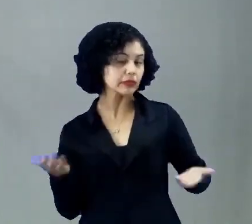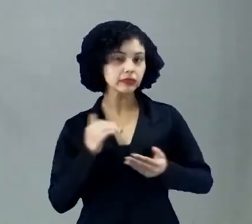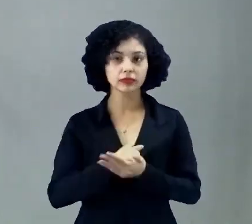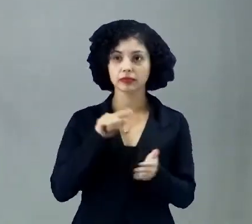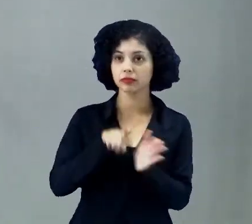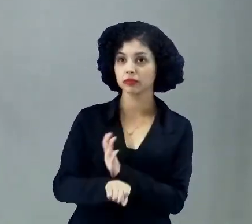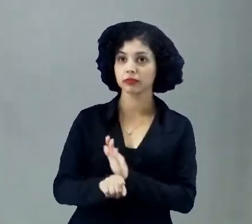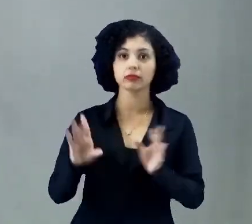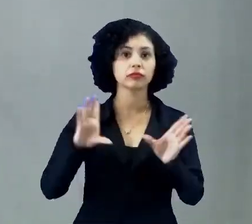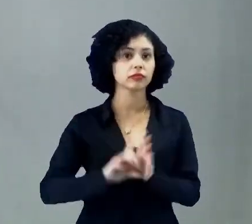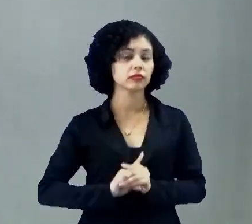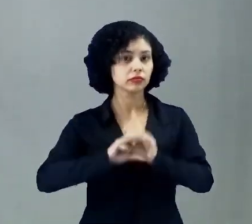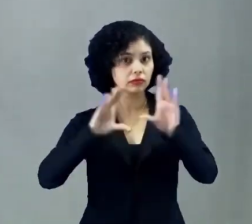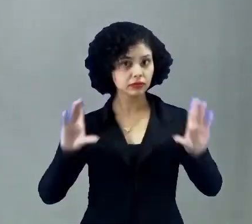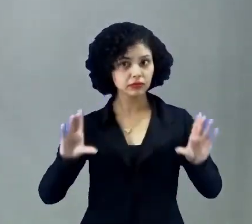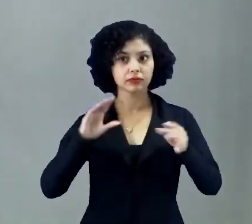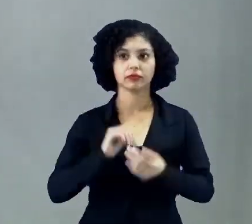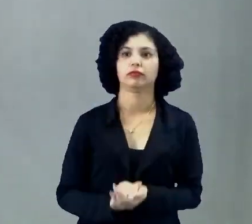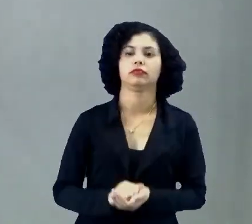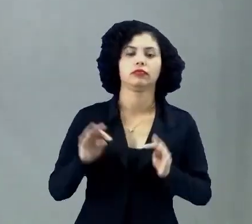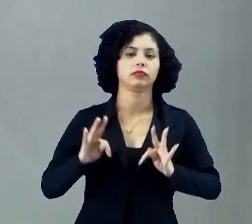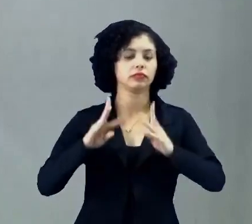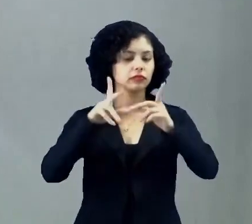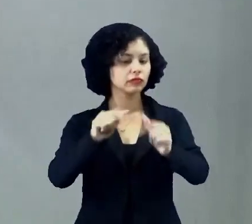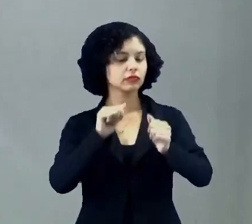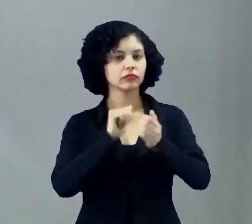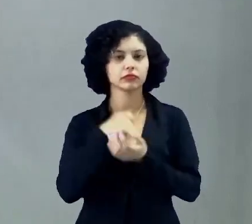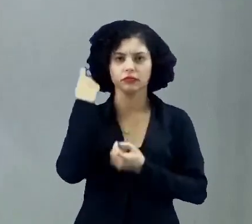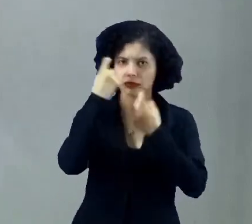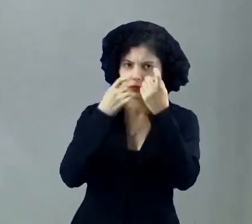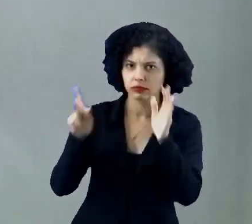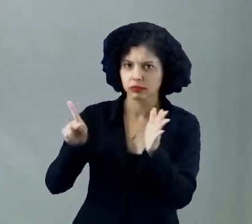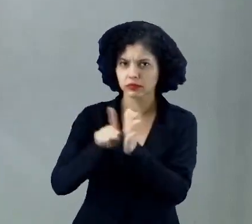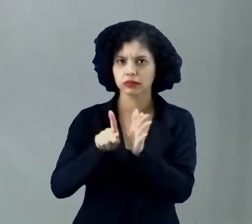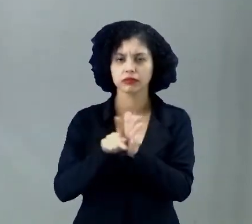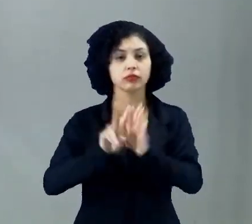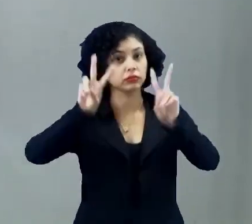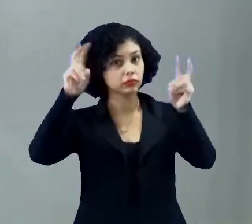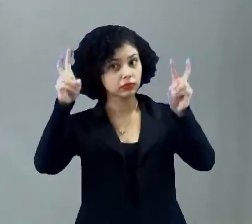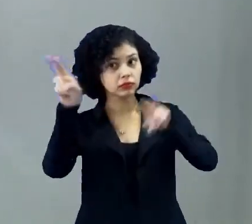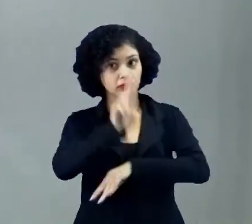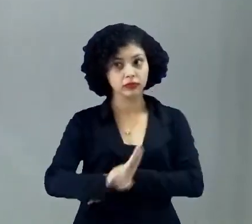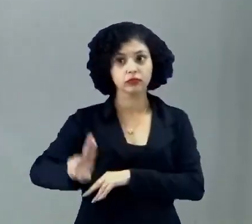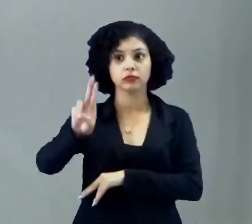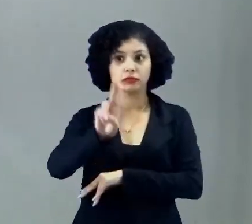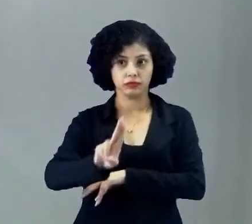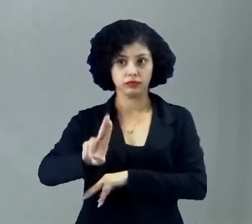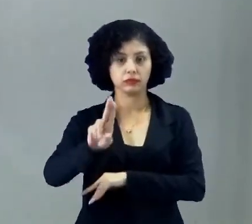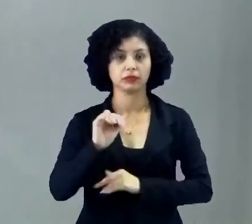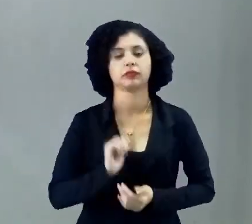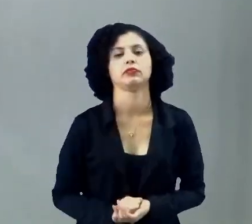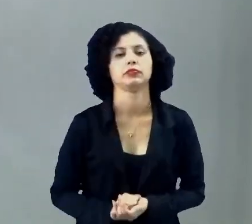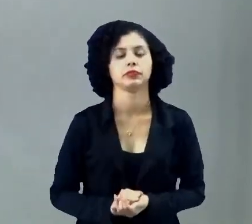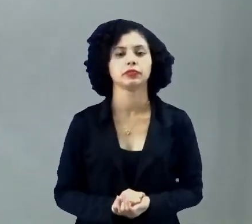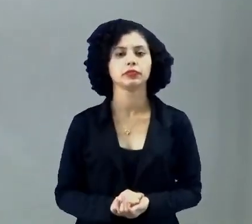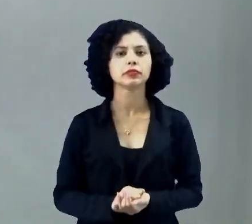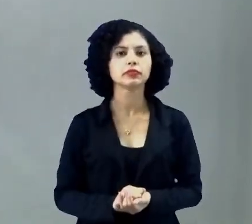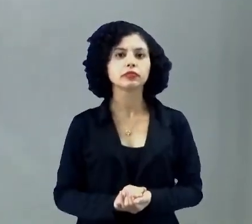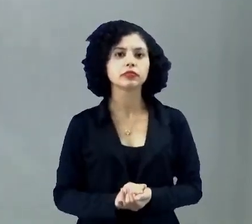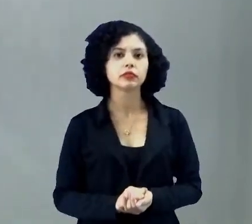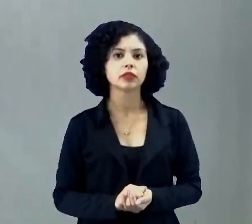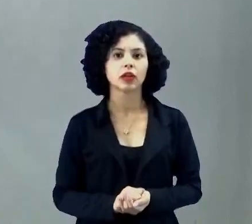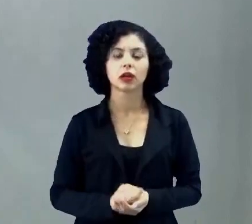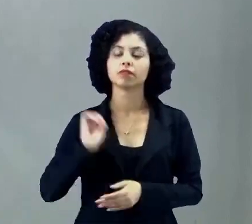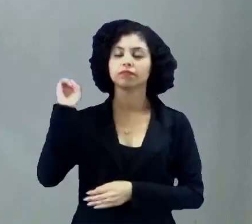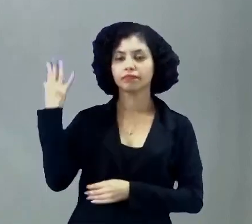E a questão da democracia? São todas expressões, são termos muito usuais, são termos